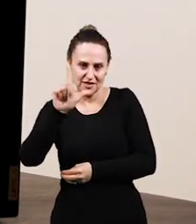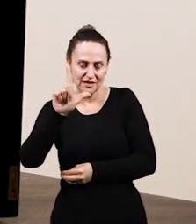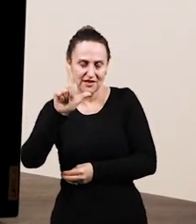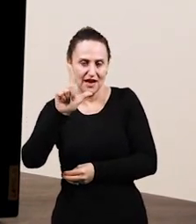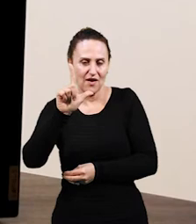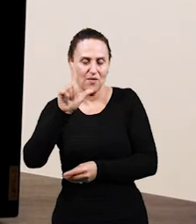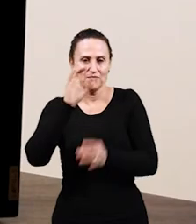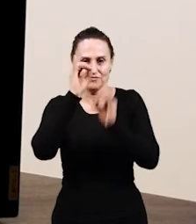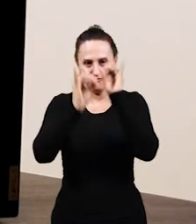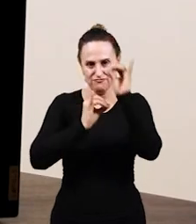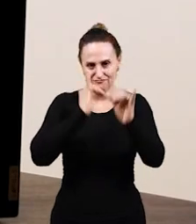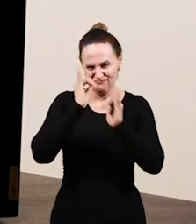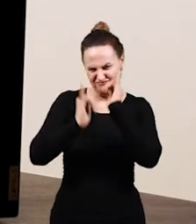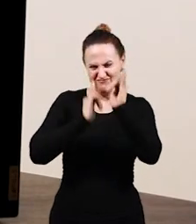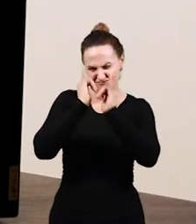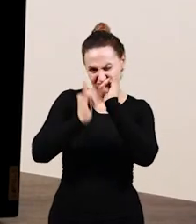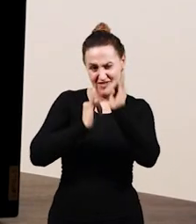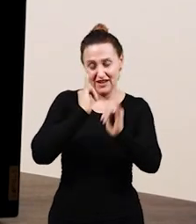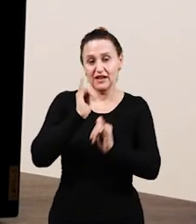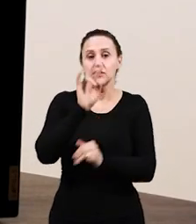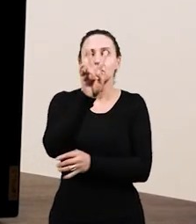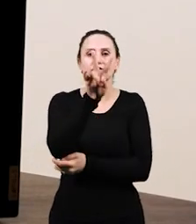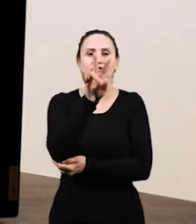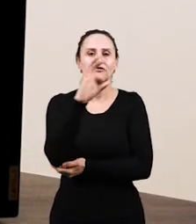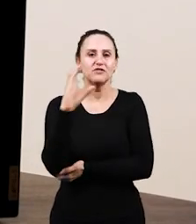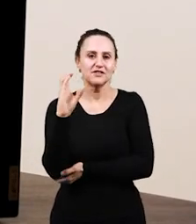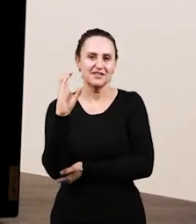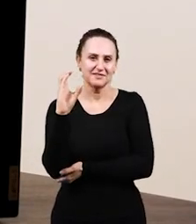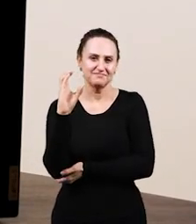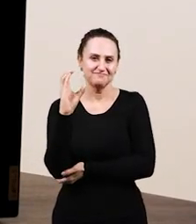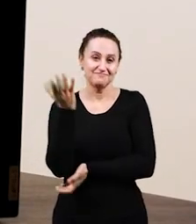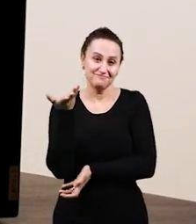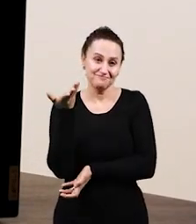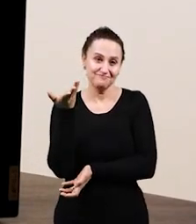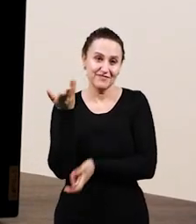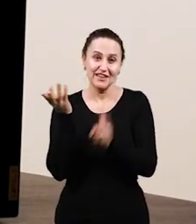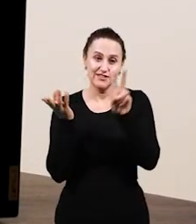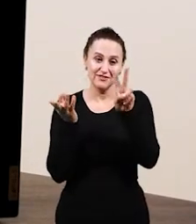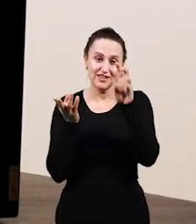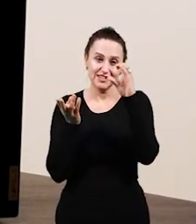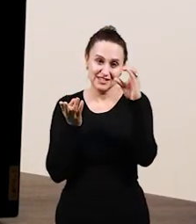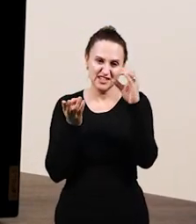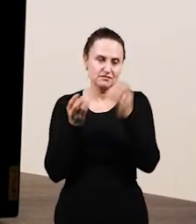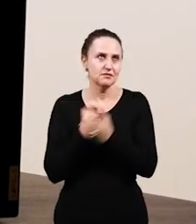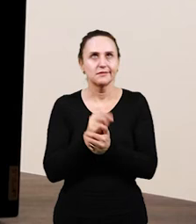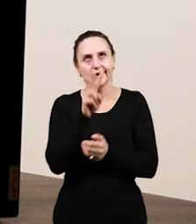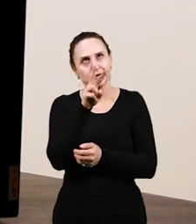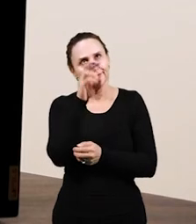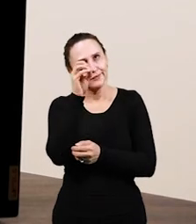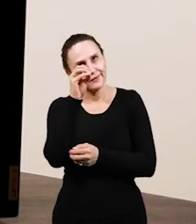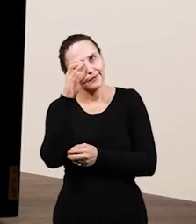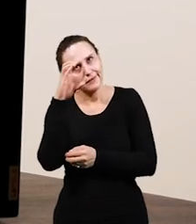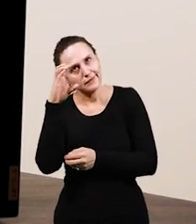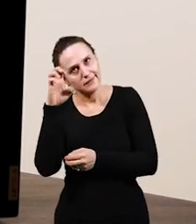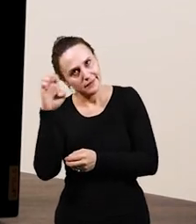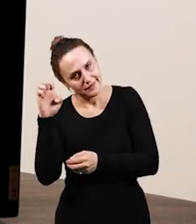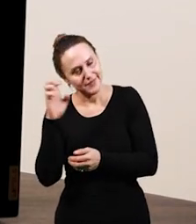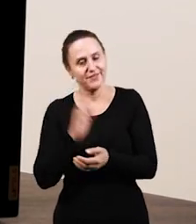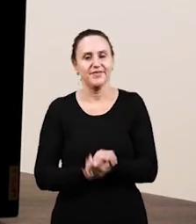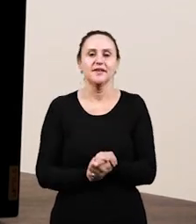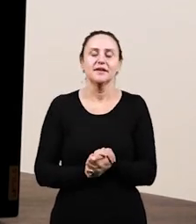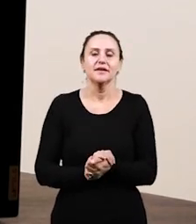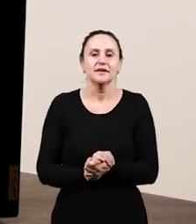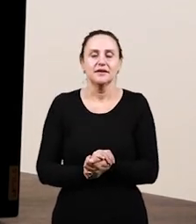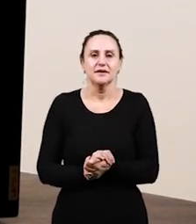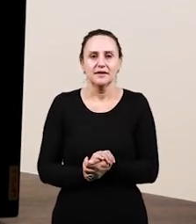você a maioria de nós já está olhando você como vc só né já não nem escreve mais você é a